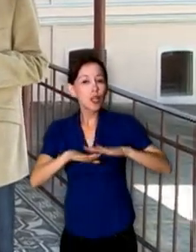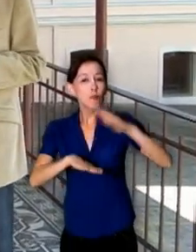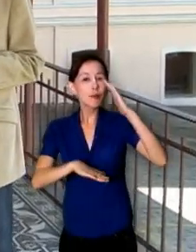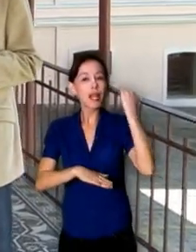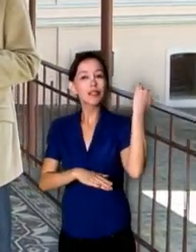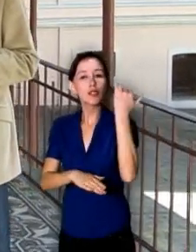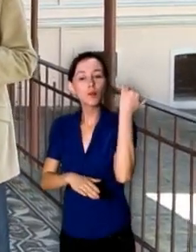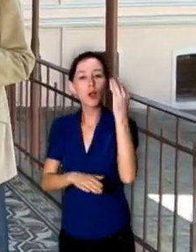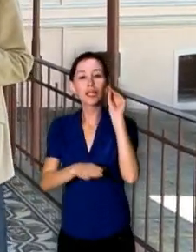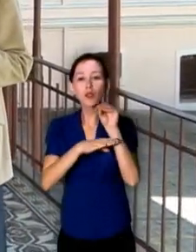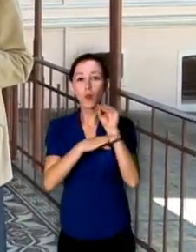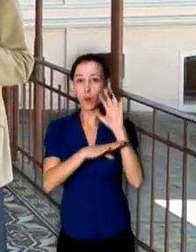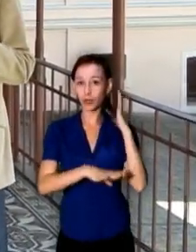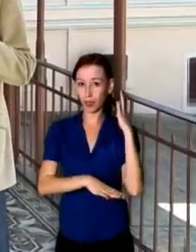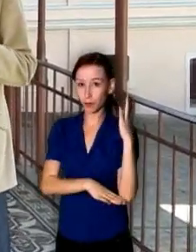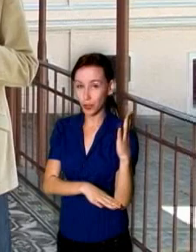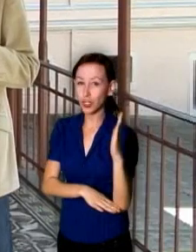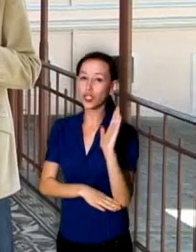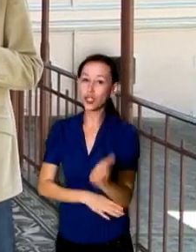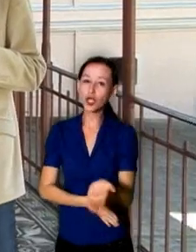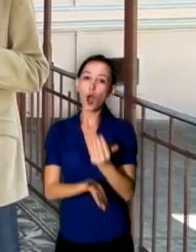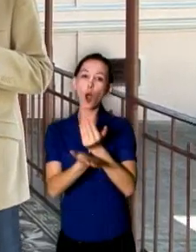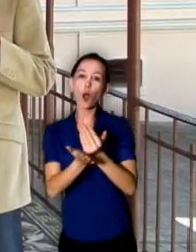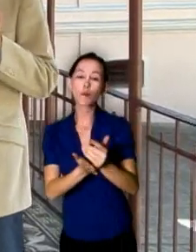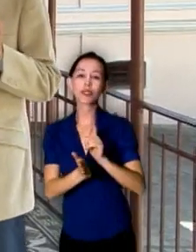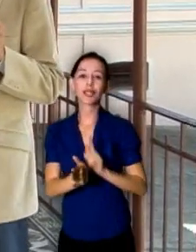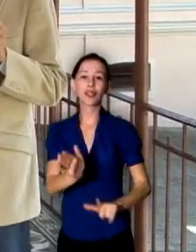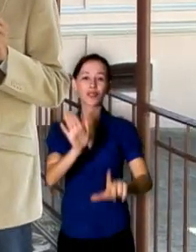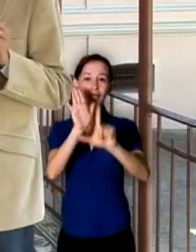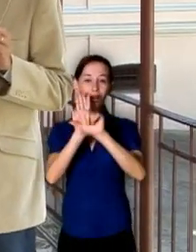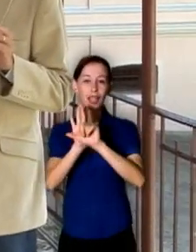ao meio ambiente foi dado com a publicação da Lei